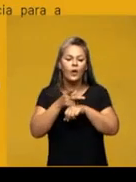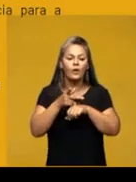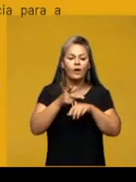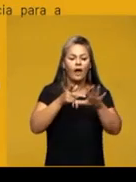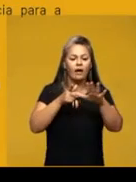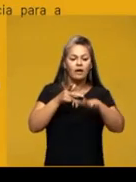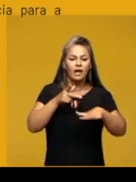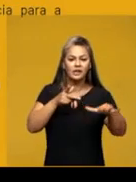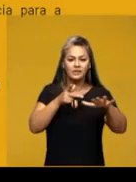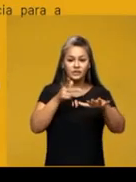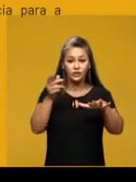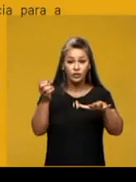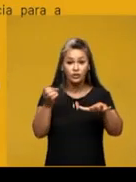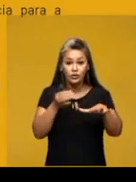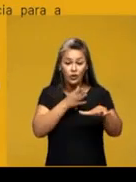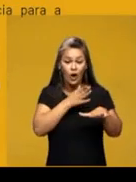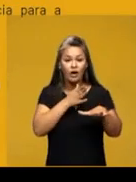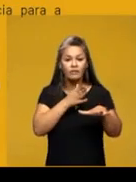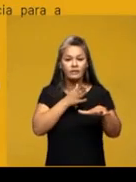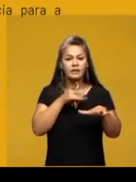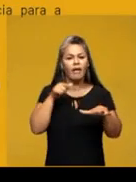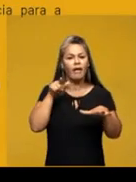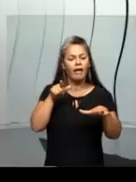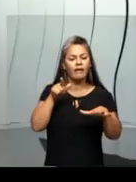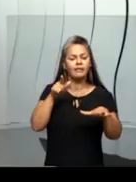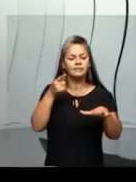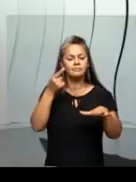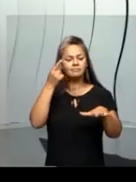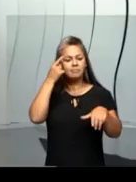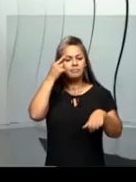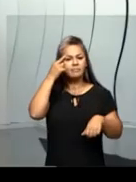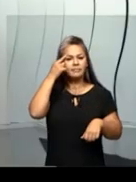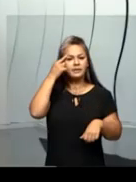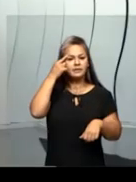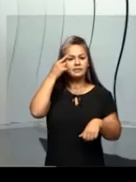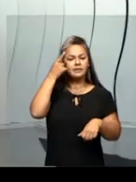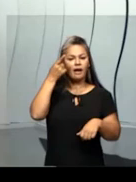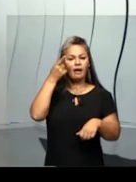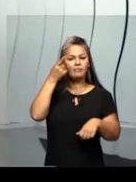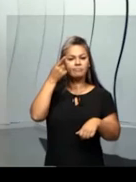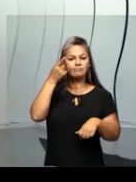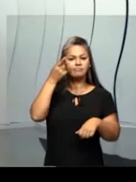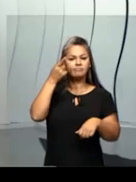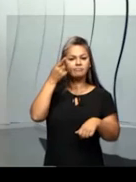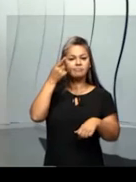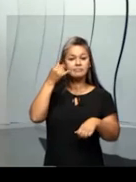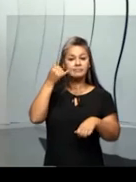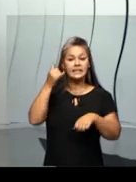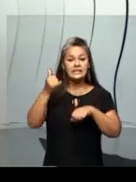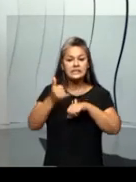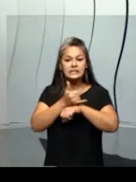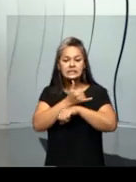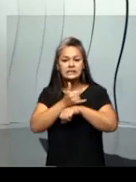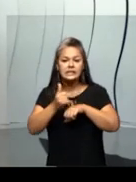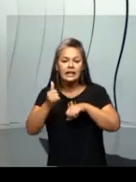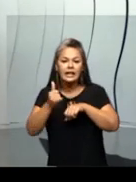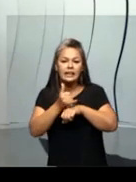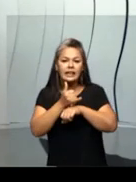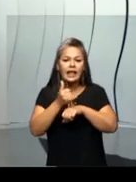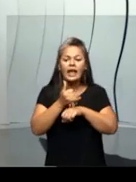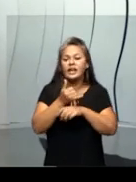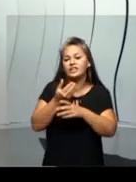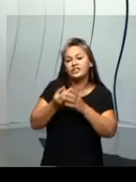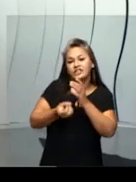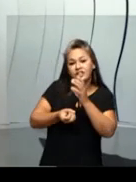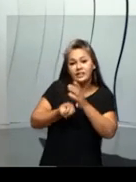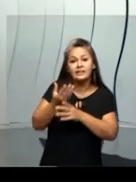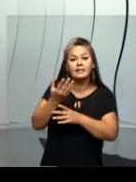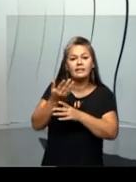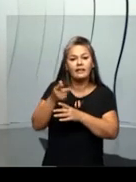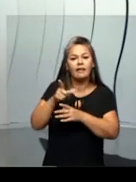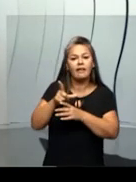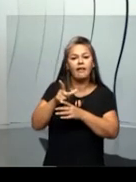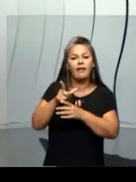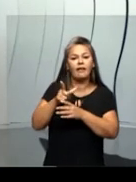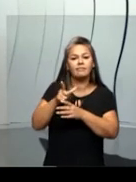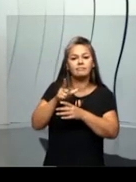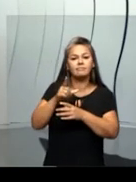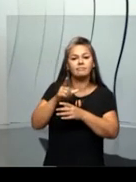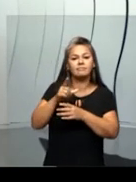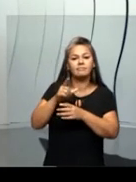melhoraram a precisão dos trabalhos. Então, aí com as novas tecnologias da época, né, nesse caso aí com